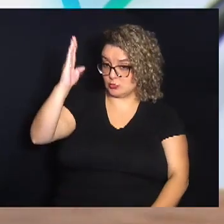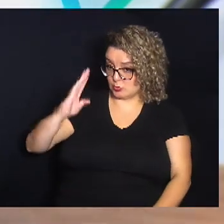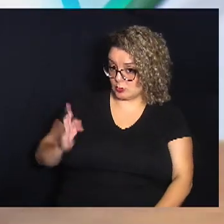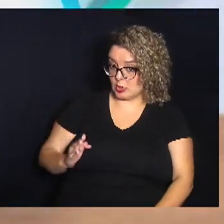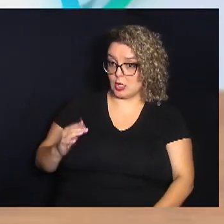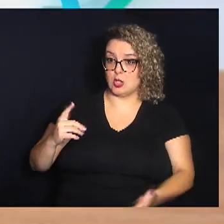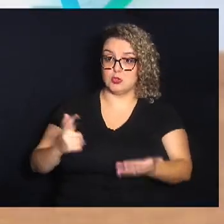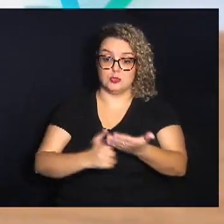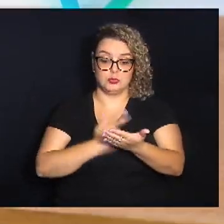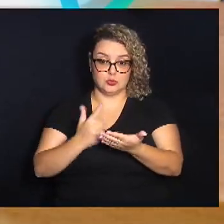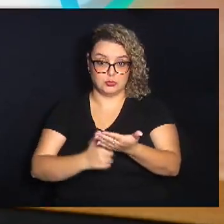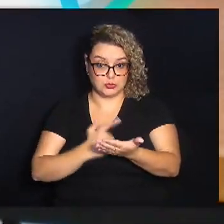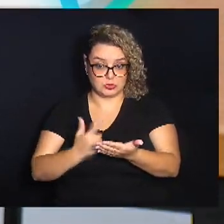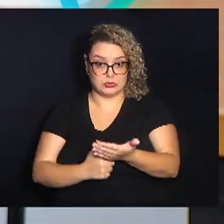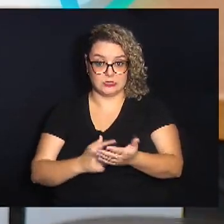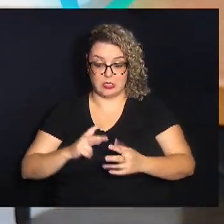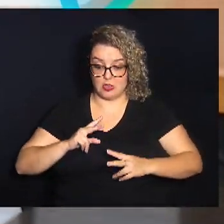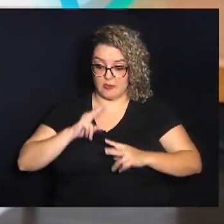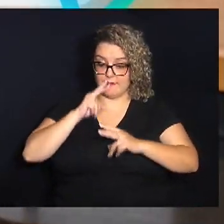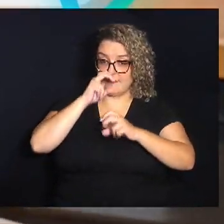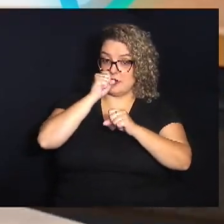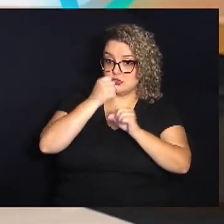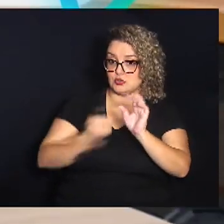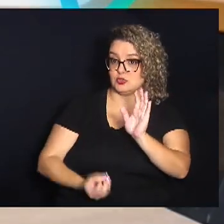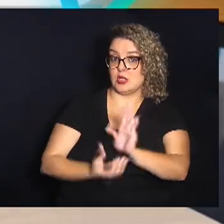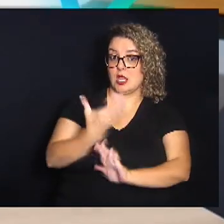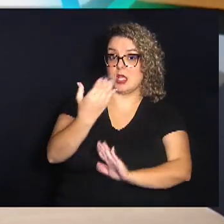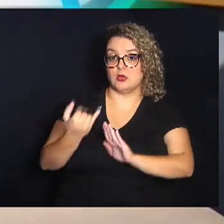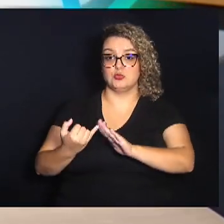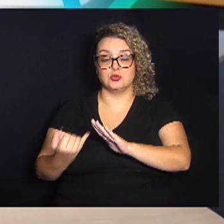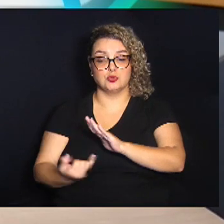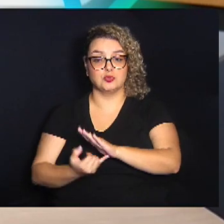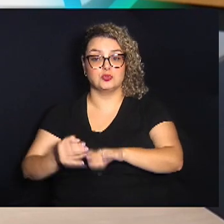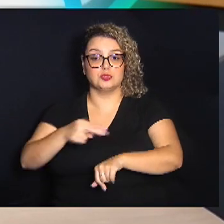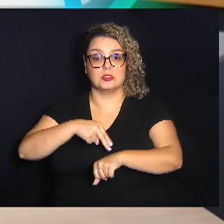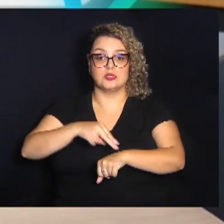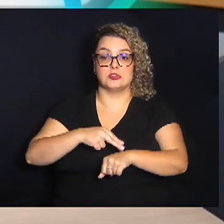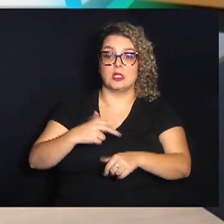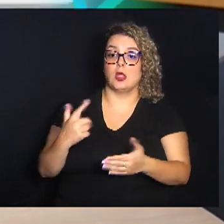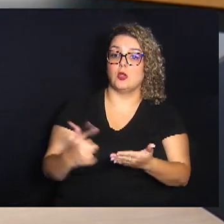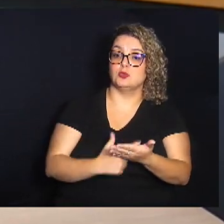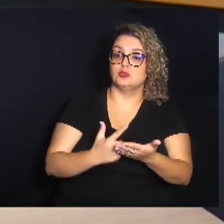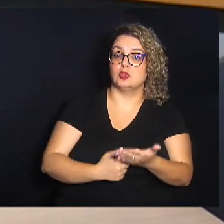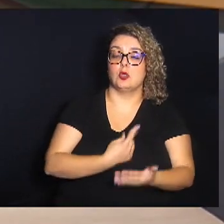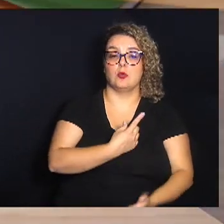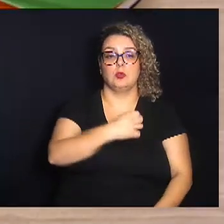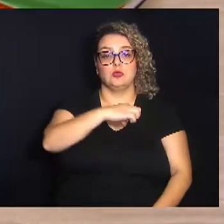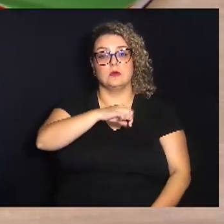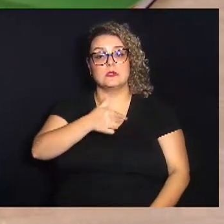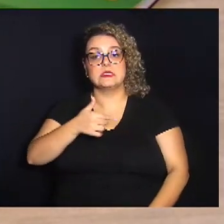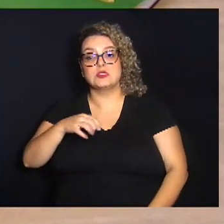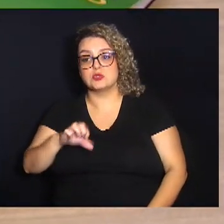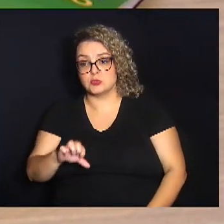livros começaram a ganhar força com a criação do Instituto Nacional do Livro, em 1929, mas